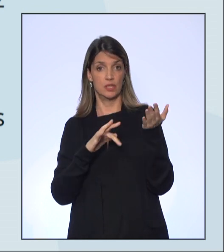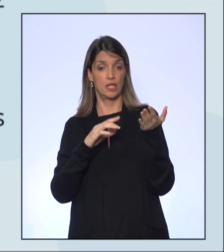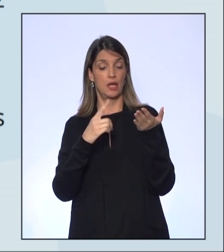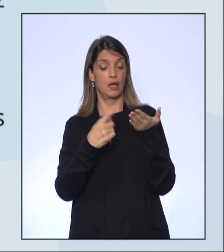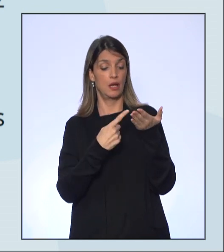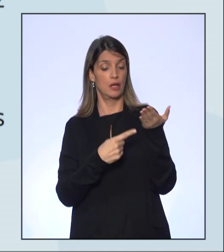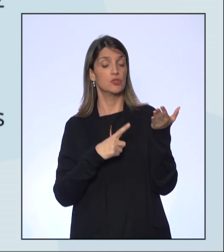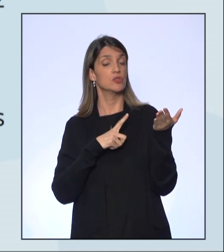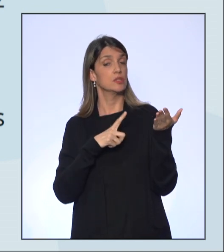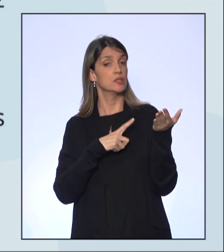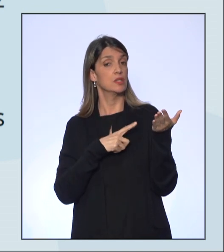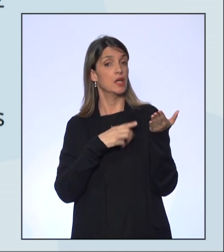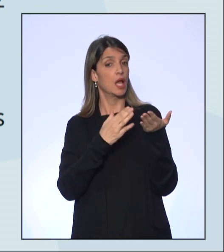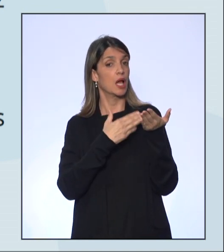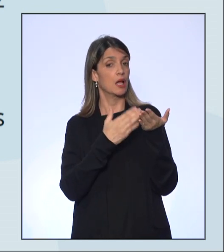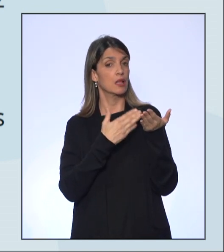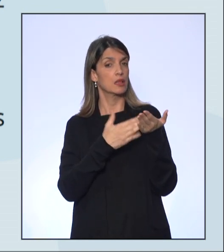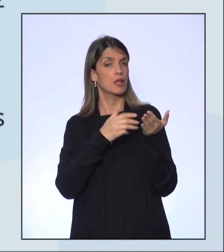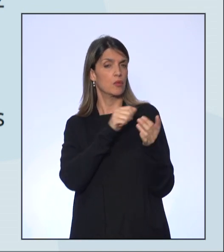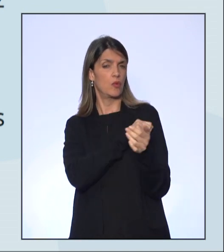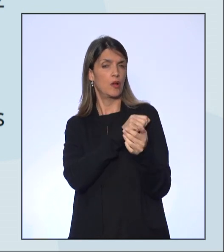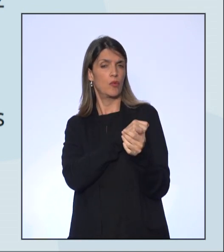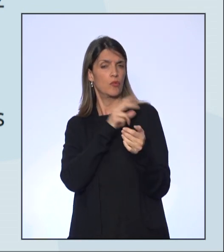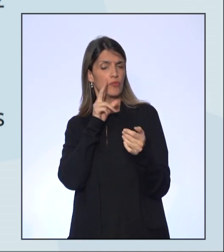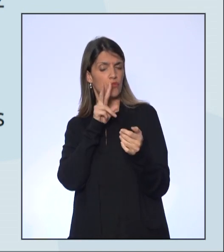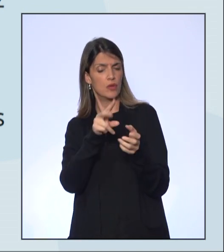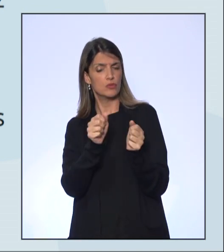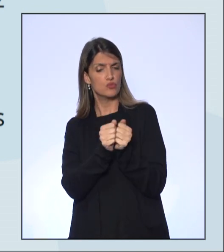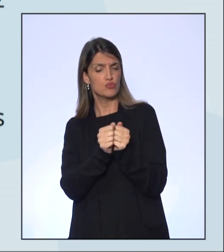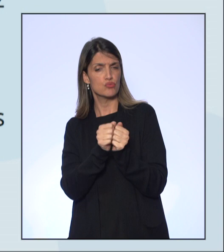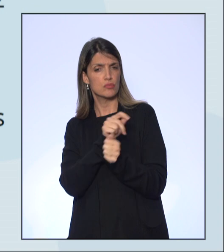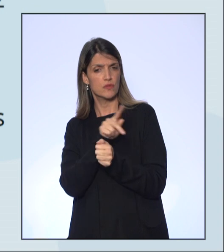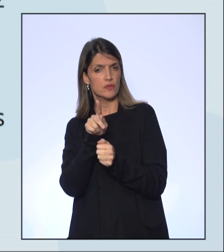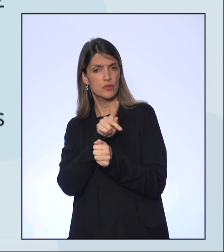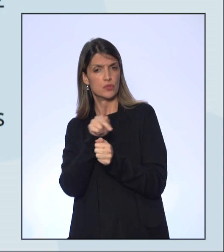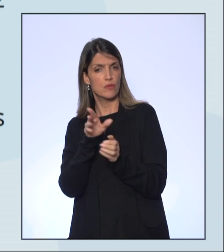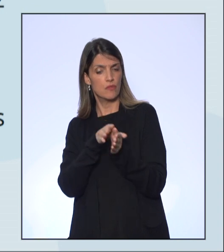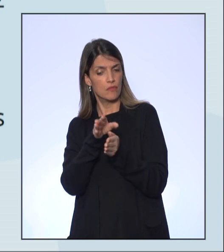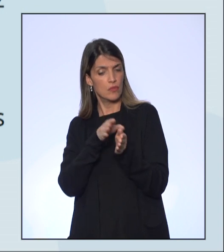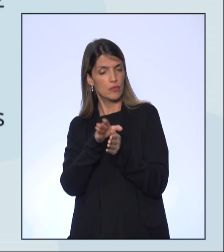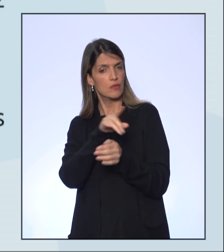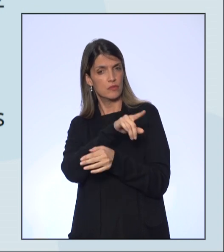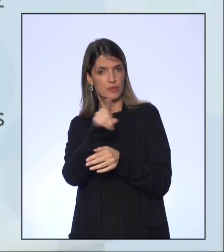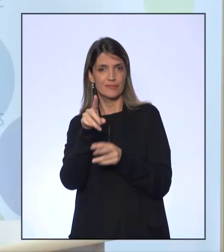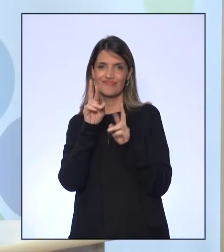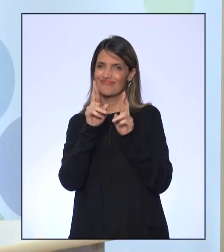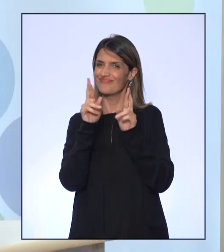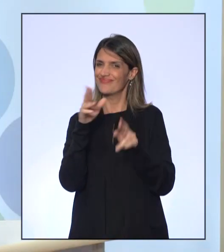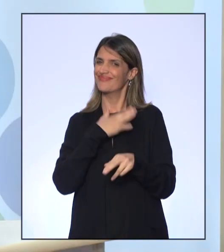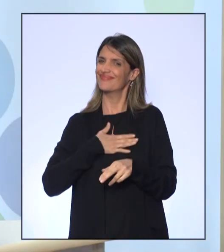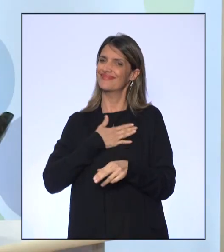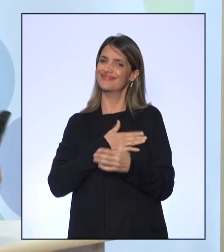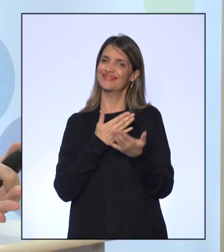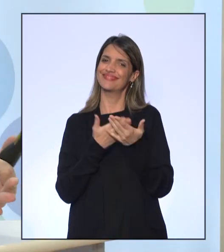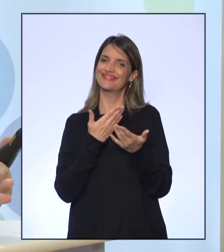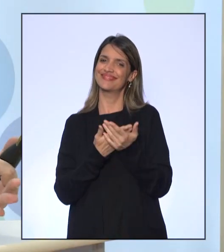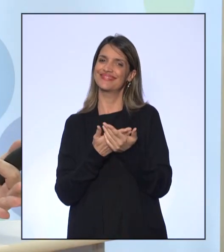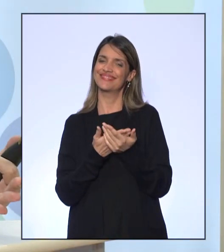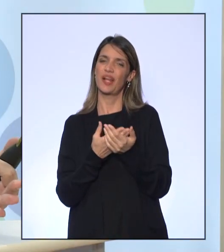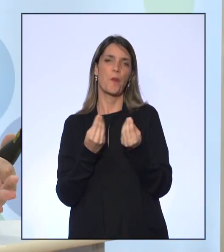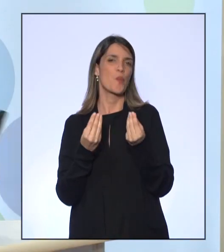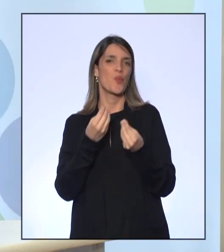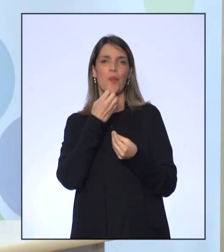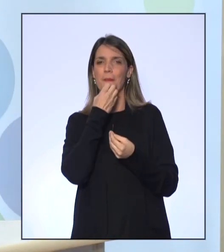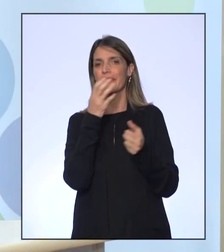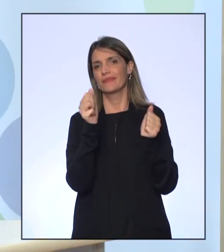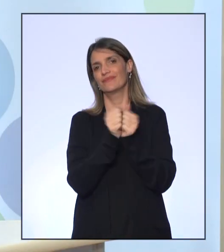Consulte sempre o seu professor, olhe com ele, ele vai te acompanhar, ele vai te orientar, tá bom? Eu espero que vocês tenham gostado, foi um prazer estar aqui